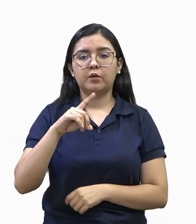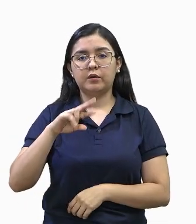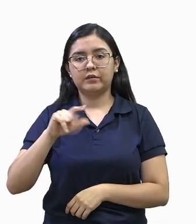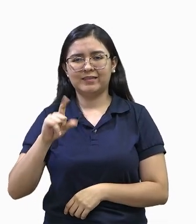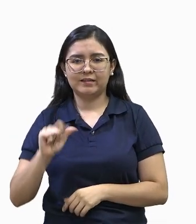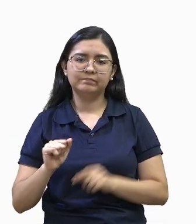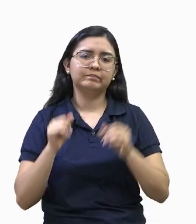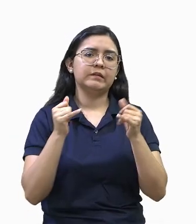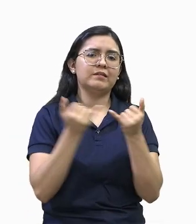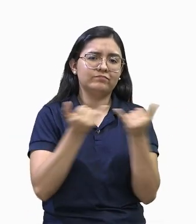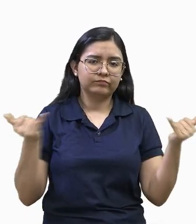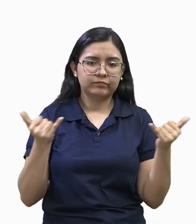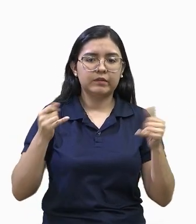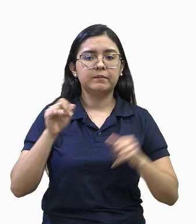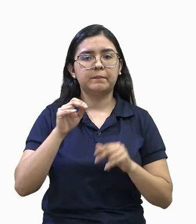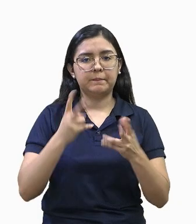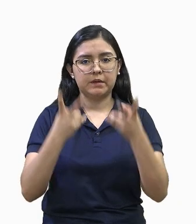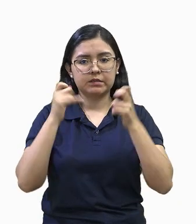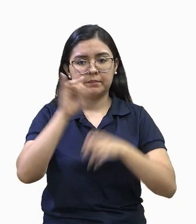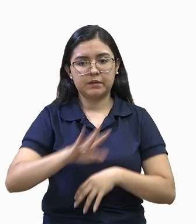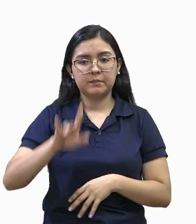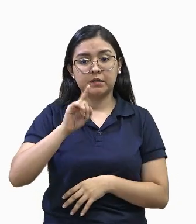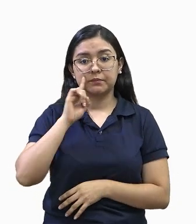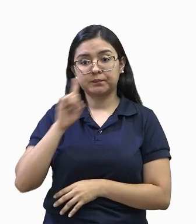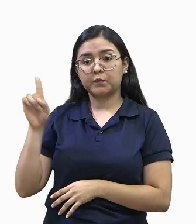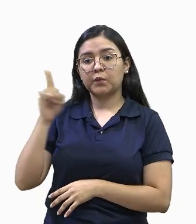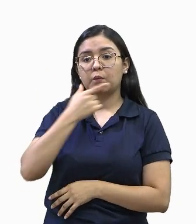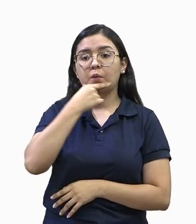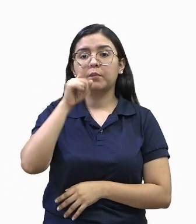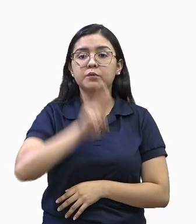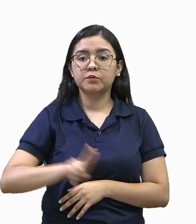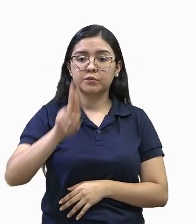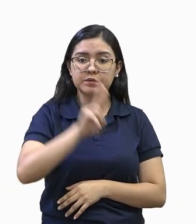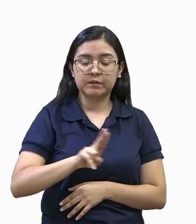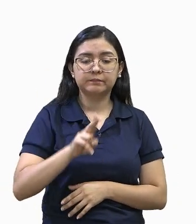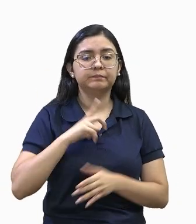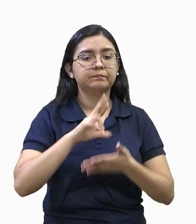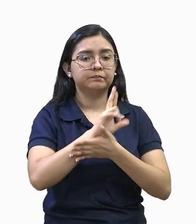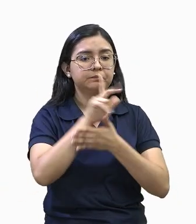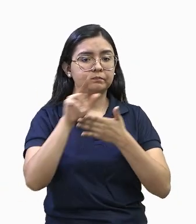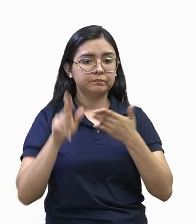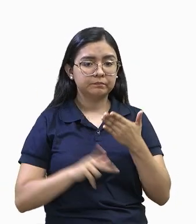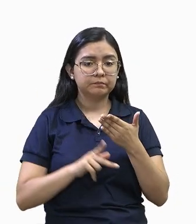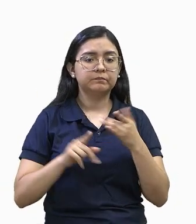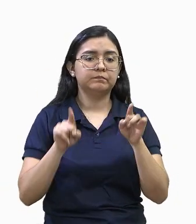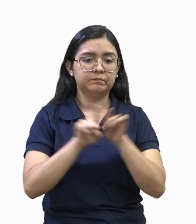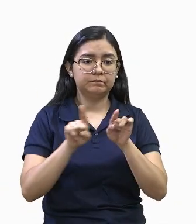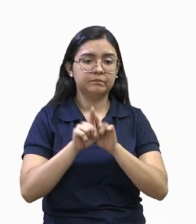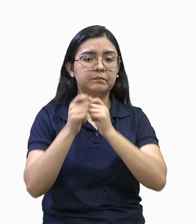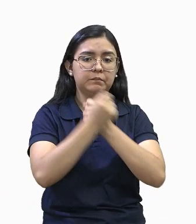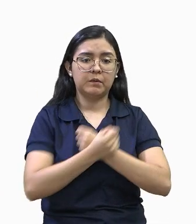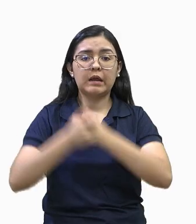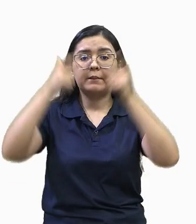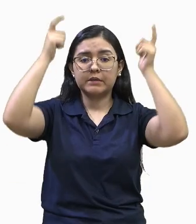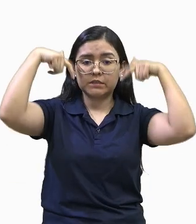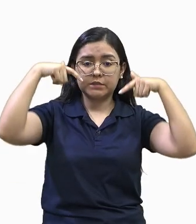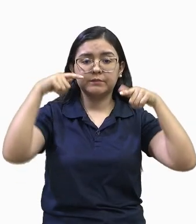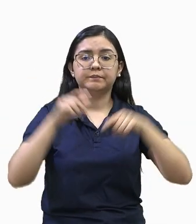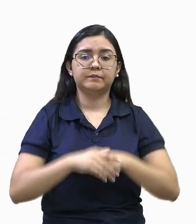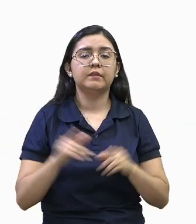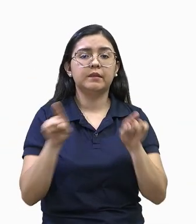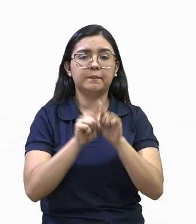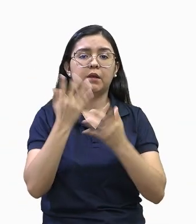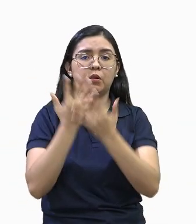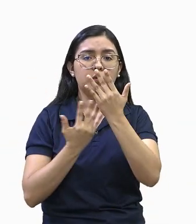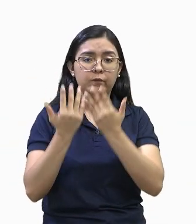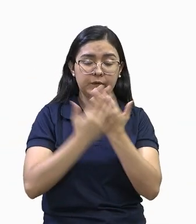como vocês podem ver aí nessa imagem, né? Cadeirinha, freio, mosquetões, capacete e